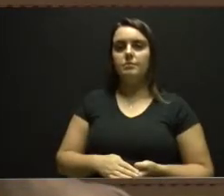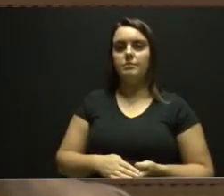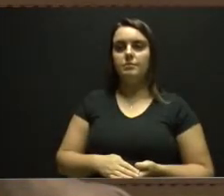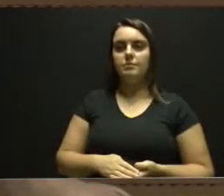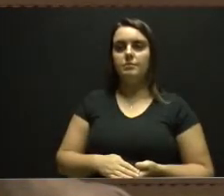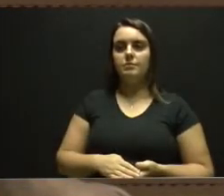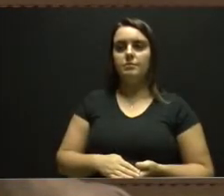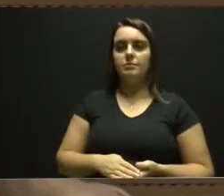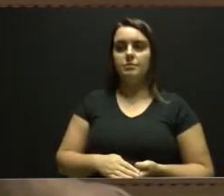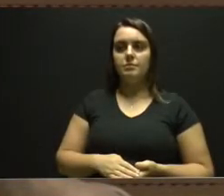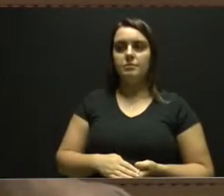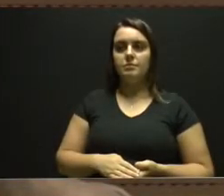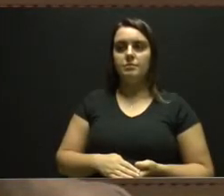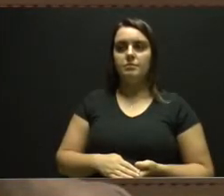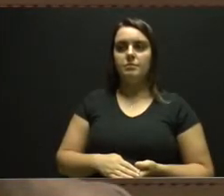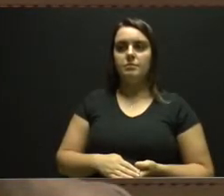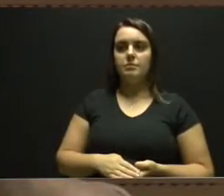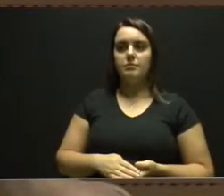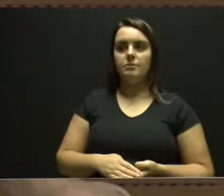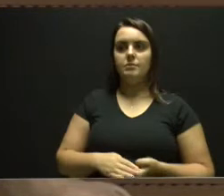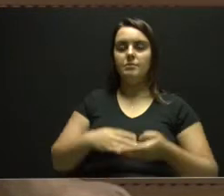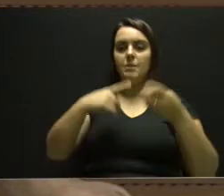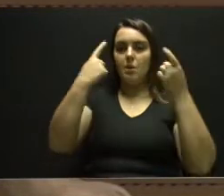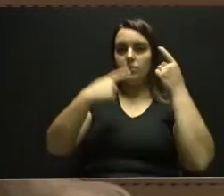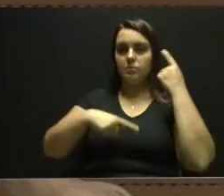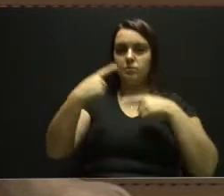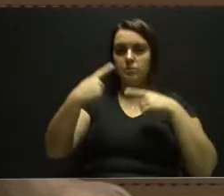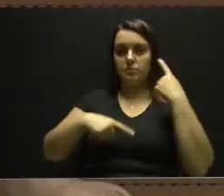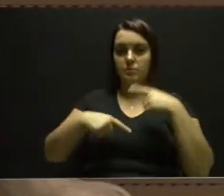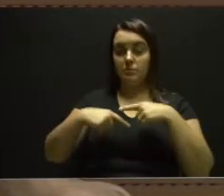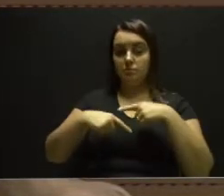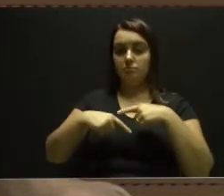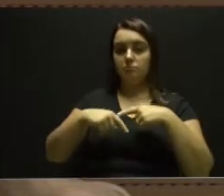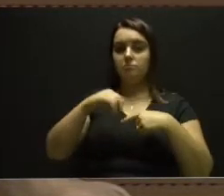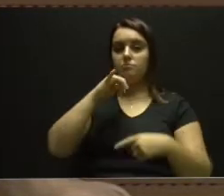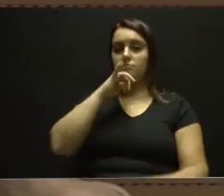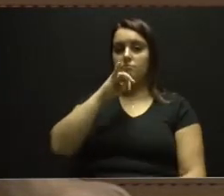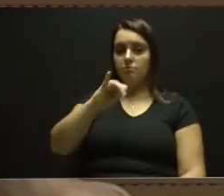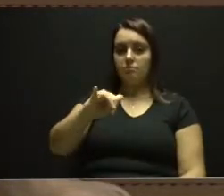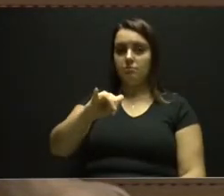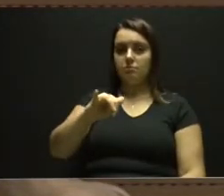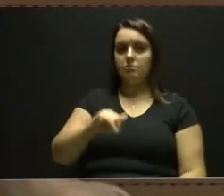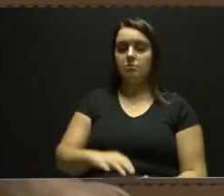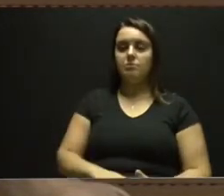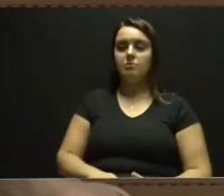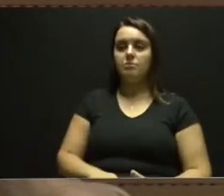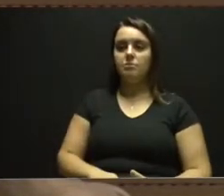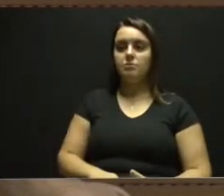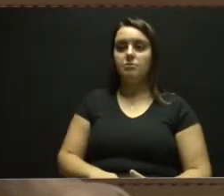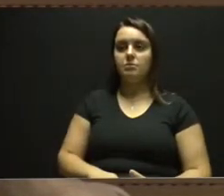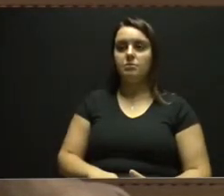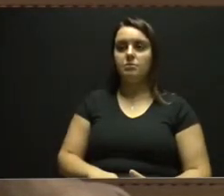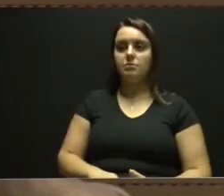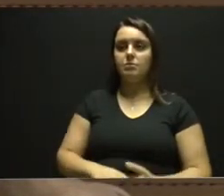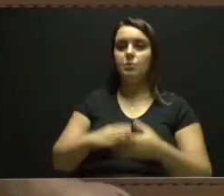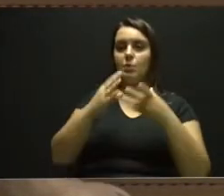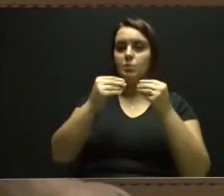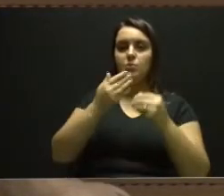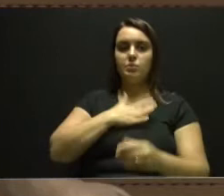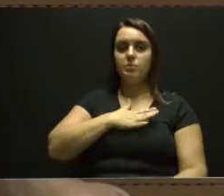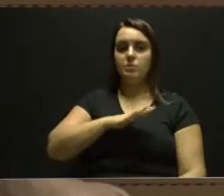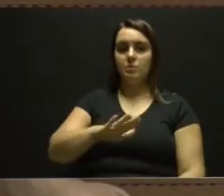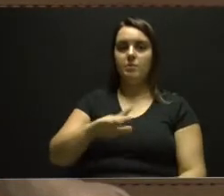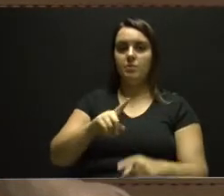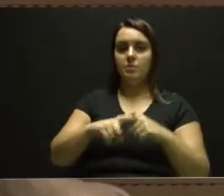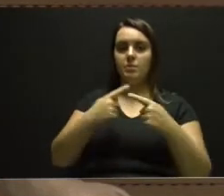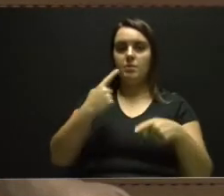inteirar na política eu confesso a vocês que muitos não gostam mas a